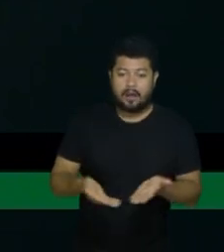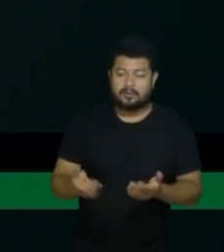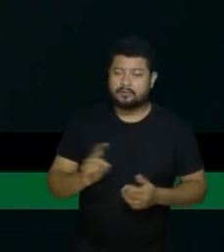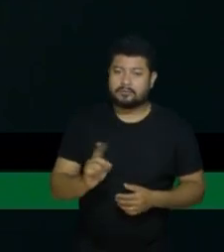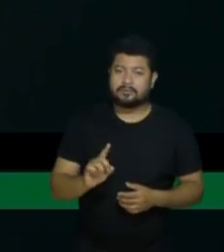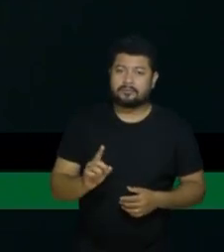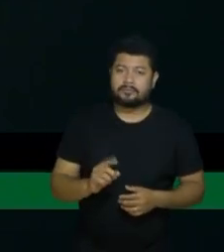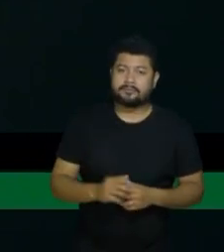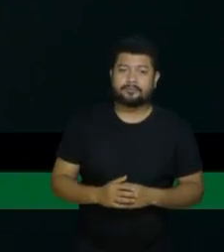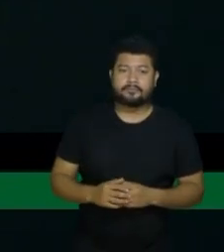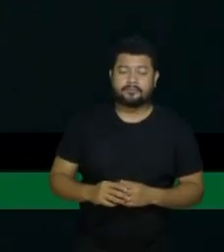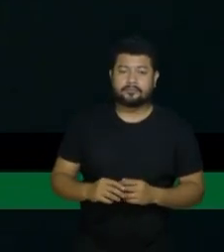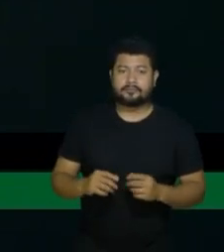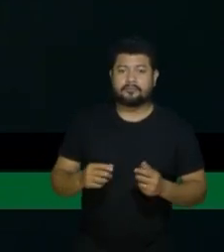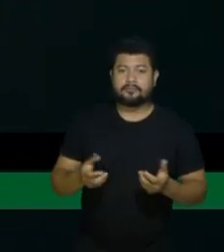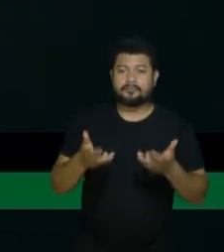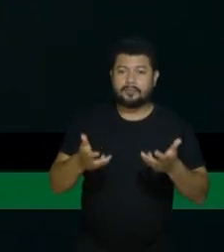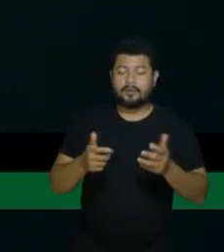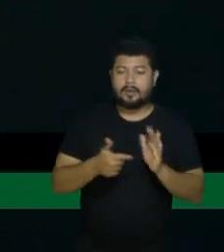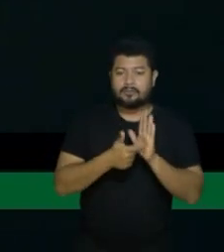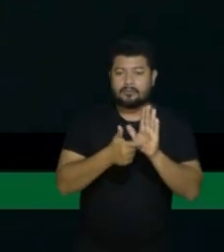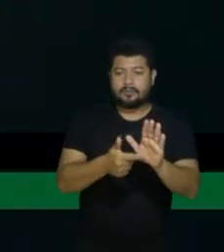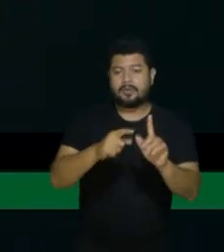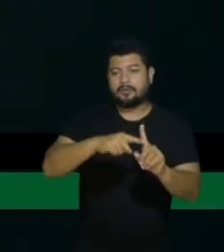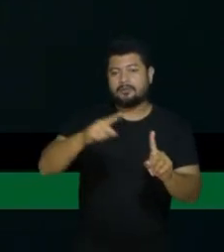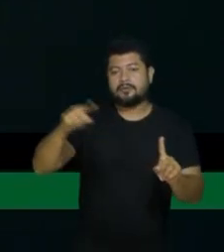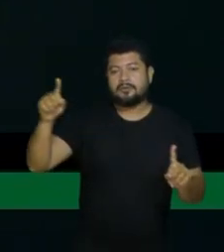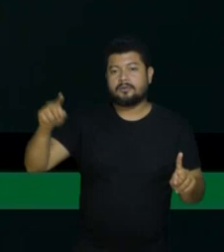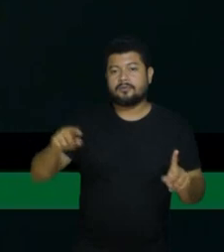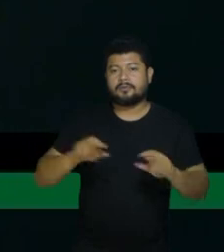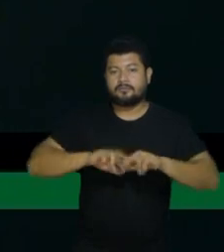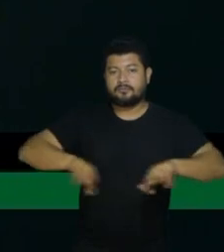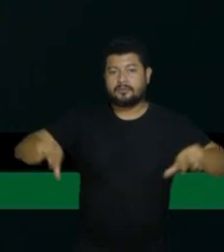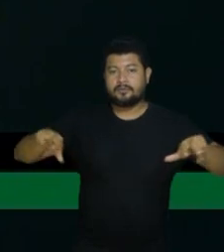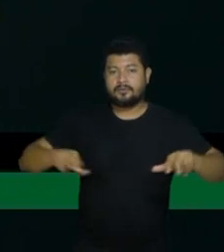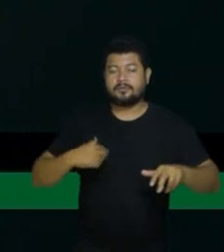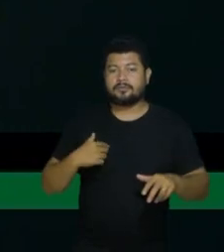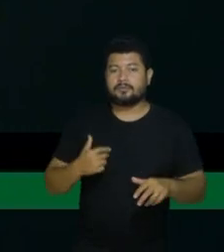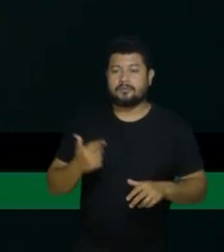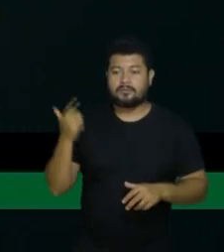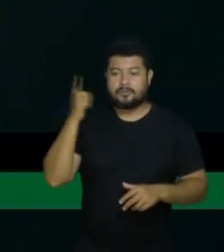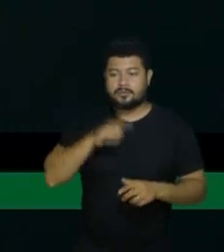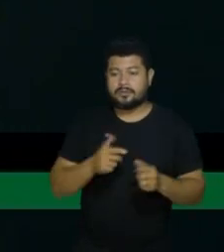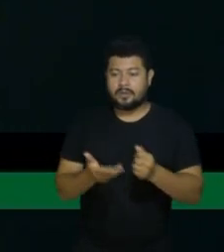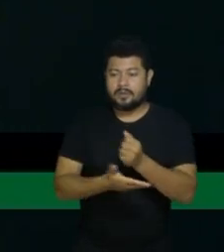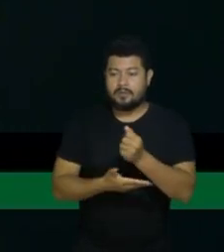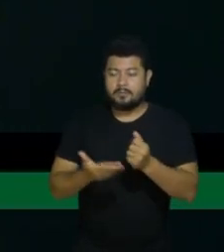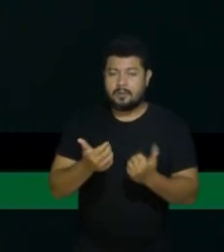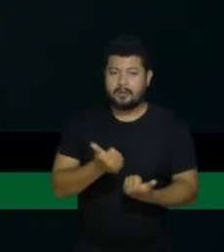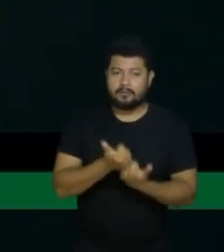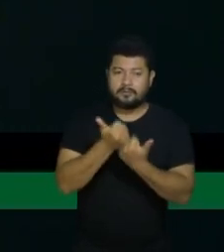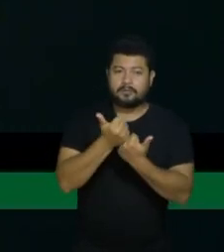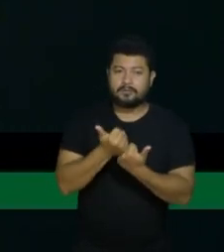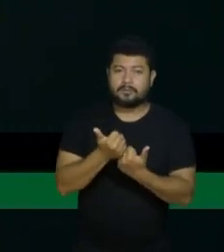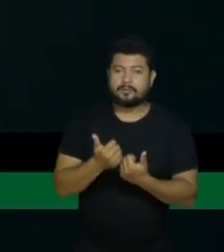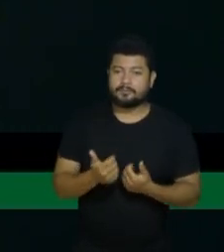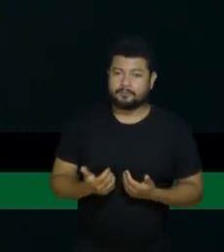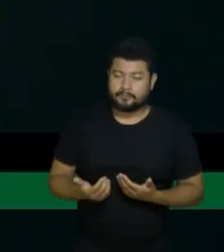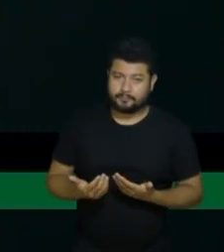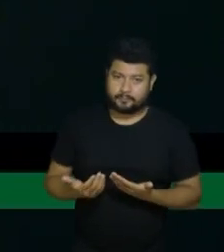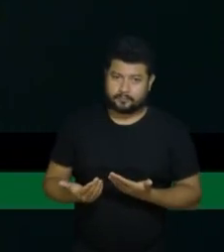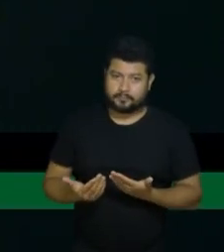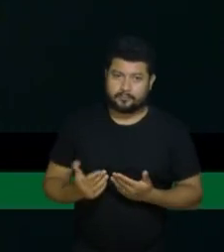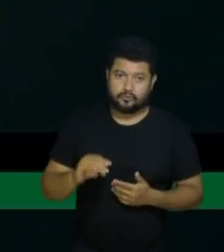para trazer dados números para dar também sustentação e justificar esse